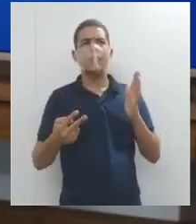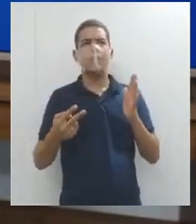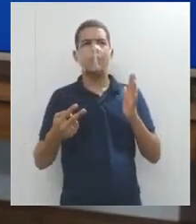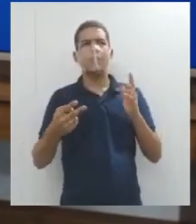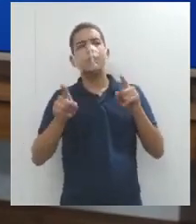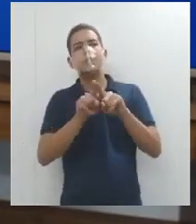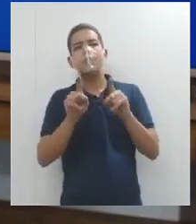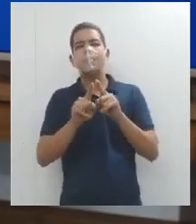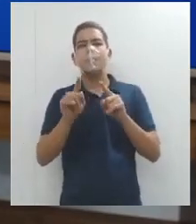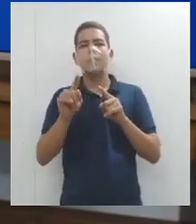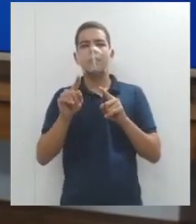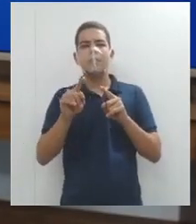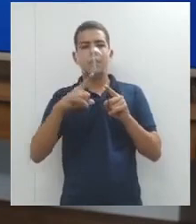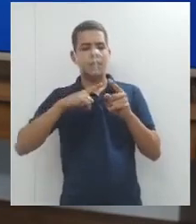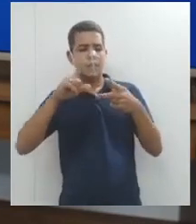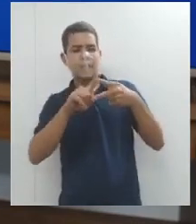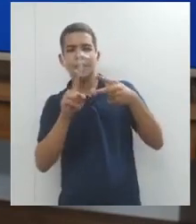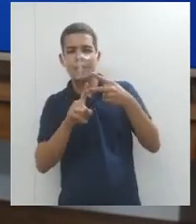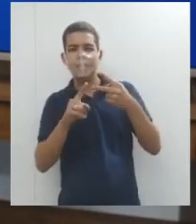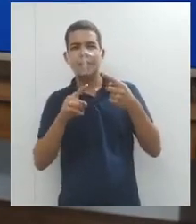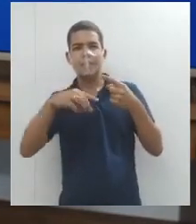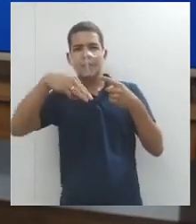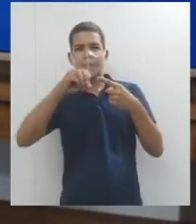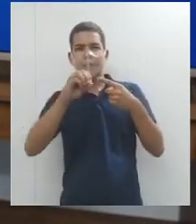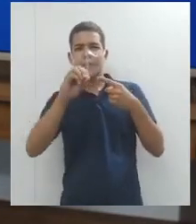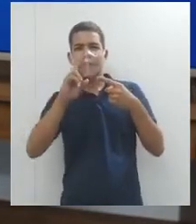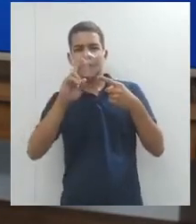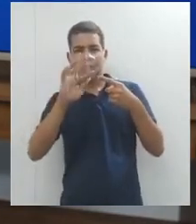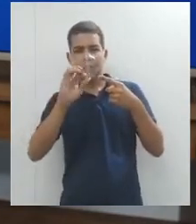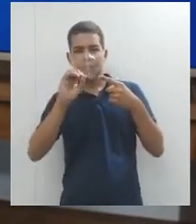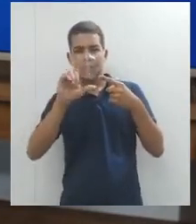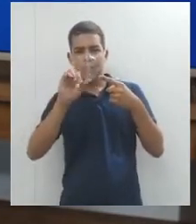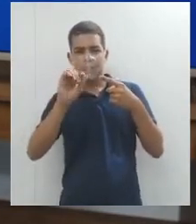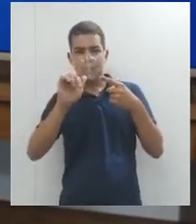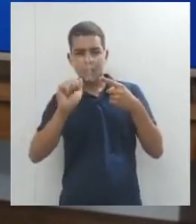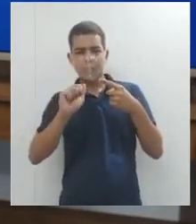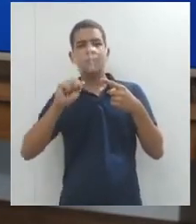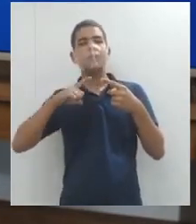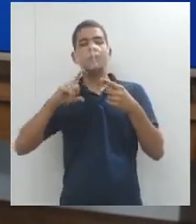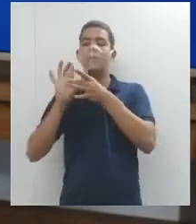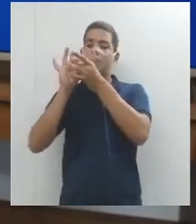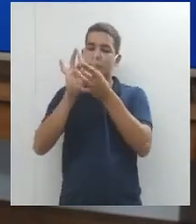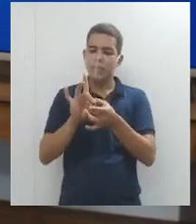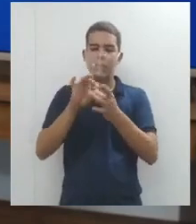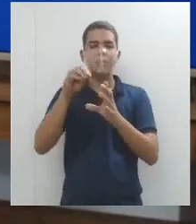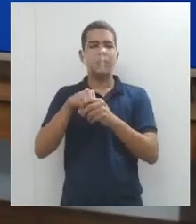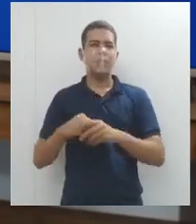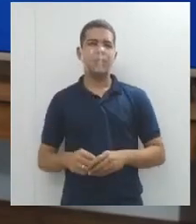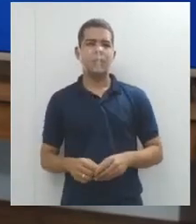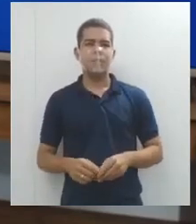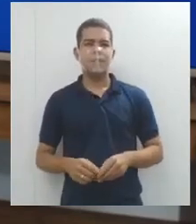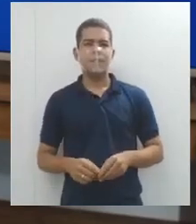aqui bem direitinho a morfologia, elas estão dentro de um contexto, tá? E aí também eu